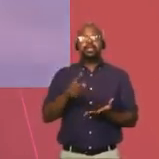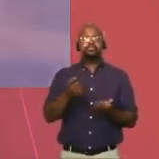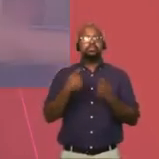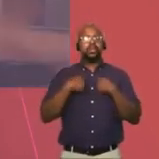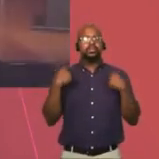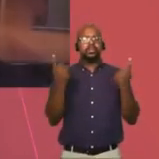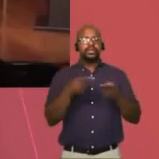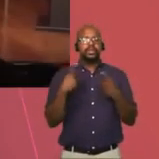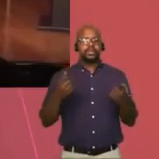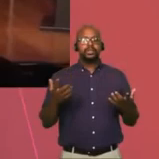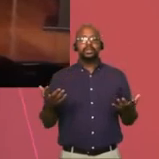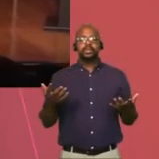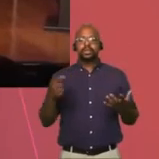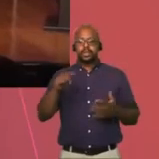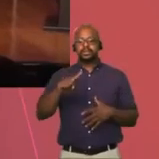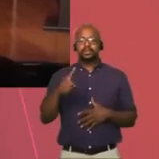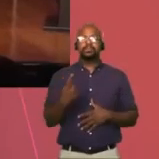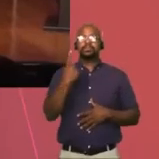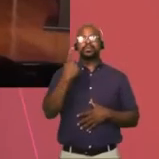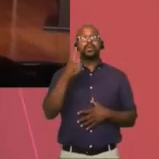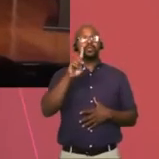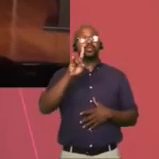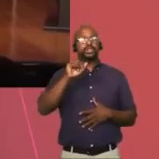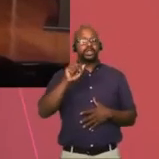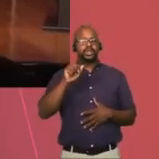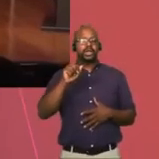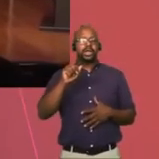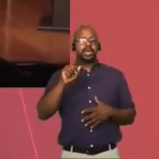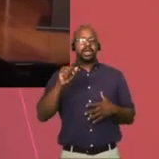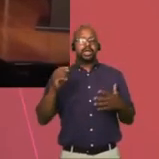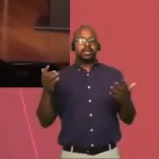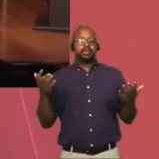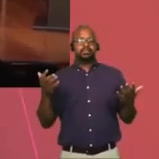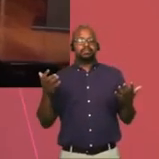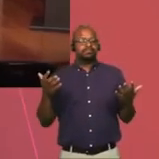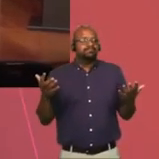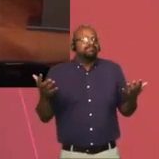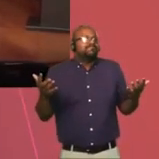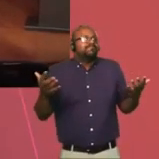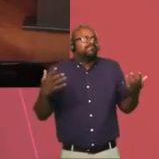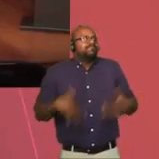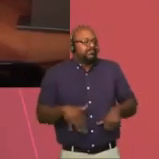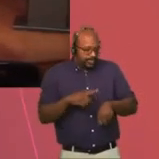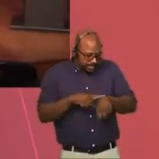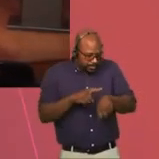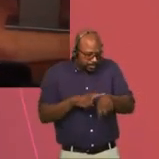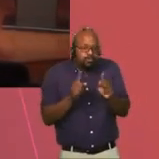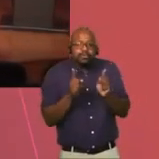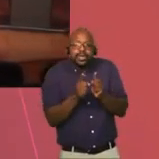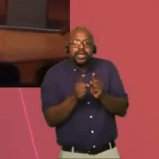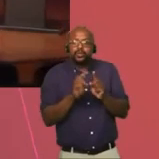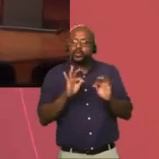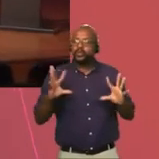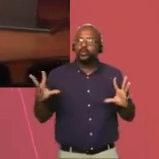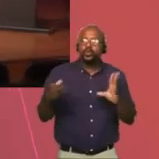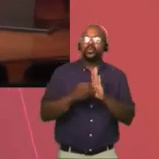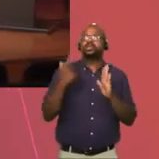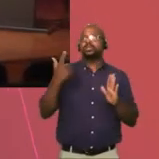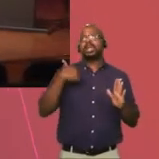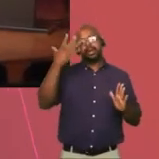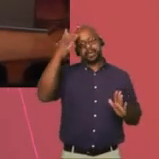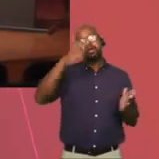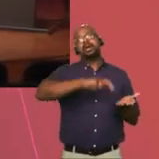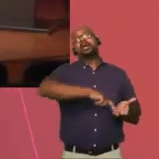trouxe para a gente nesse primeiro dia é tão um tempo tão pequeno perto de tudo que a gente tem